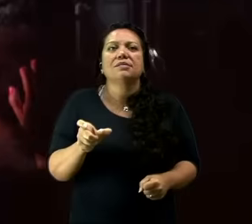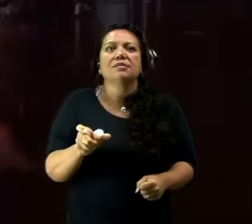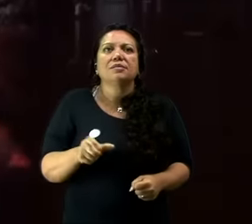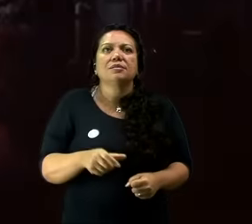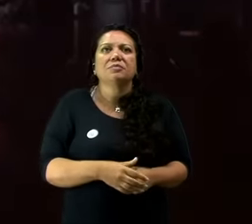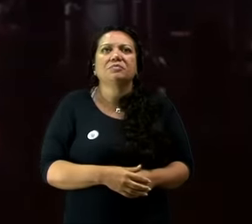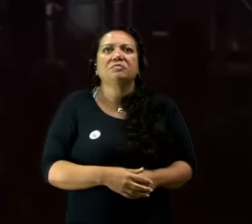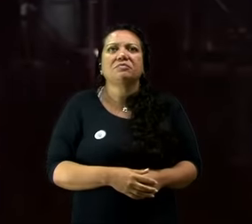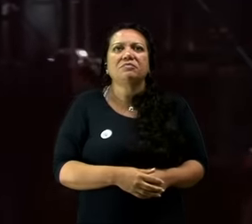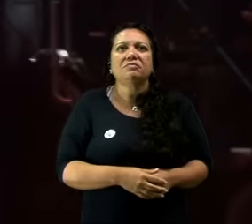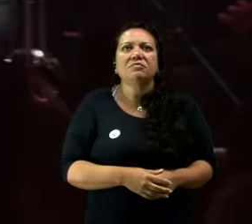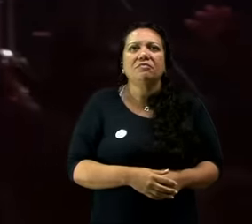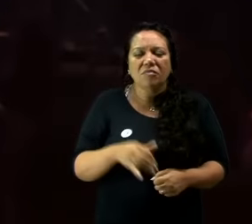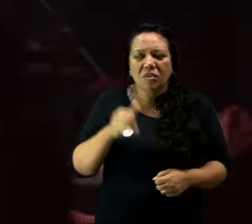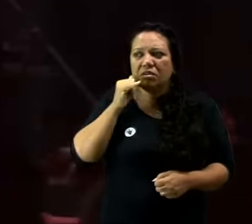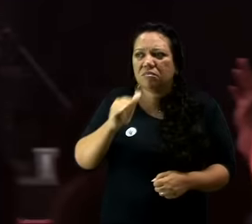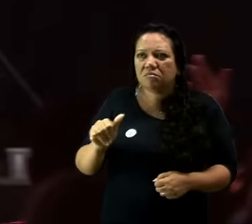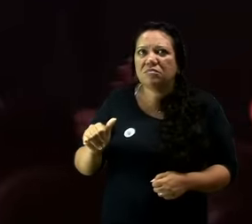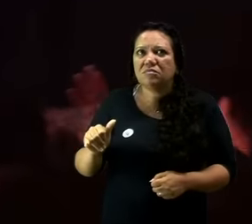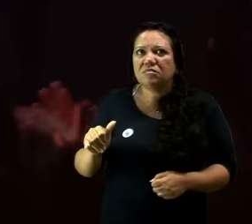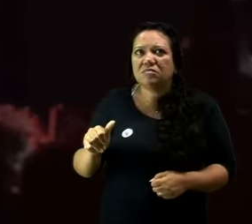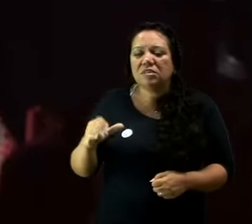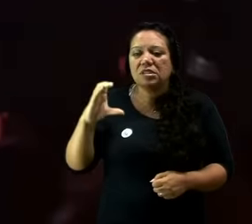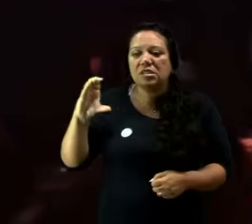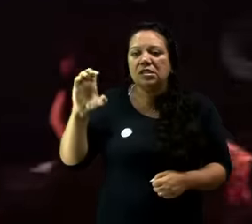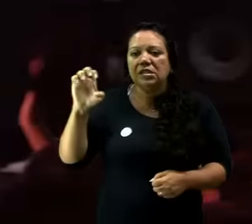Eu quero dizer uma coisa para o meu irmão César.